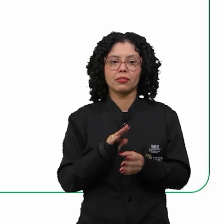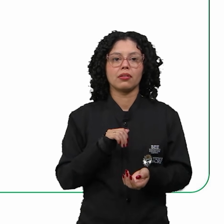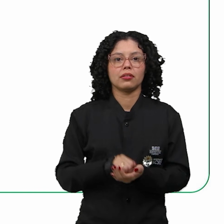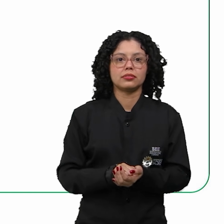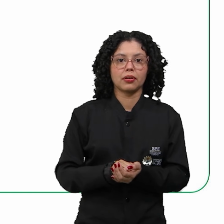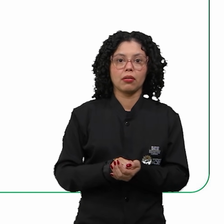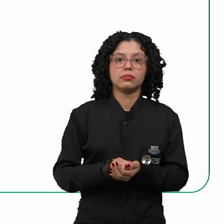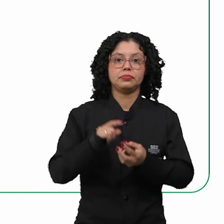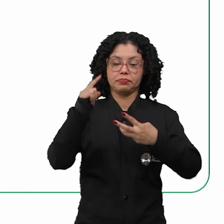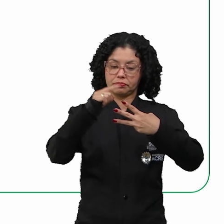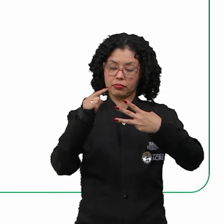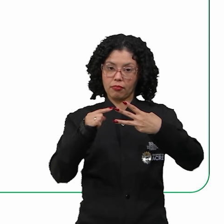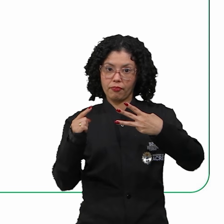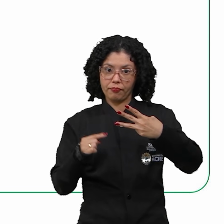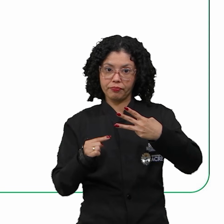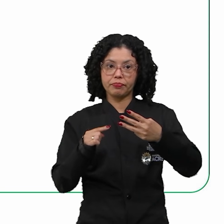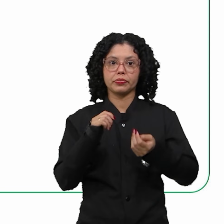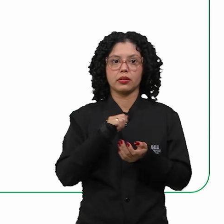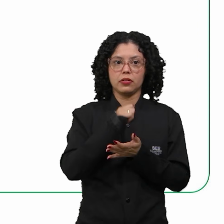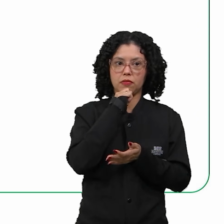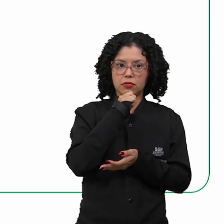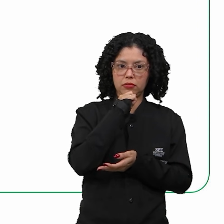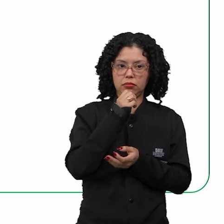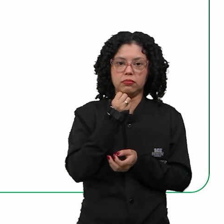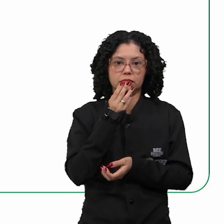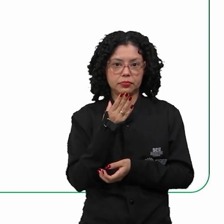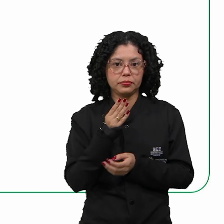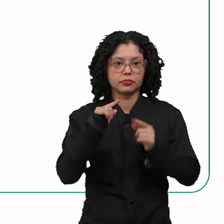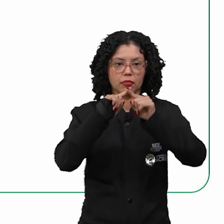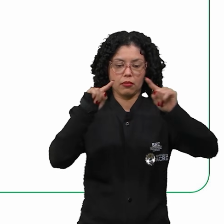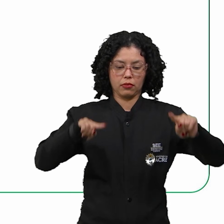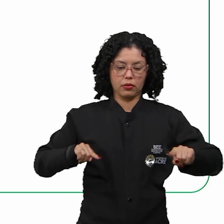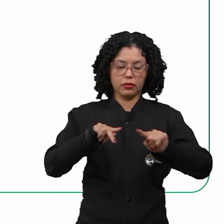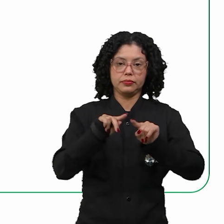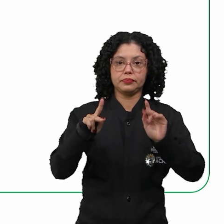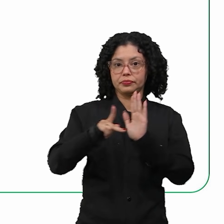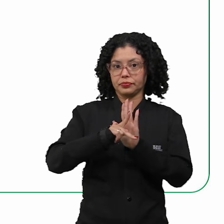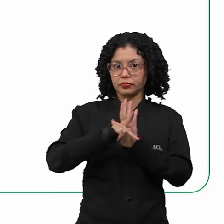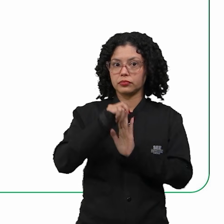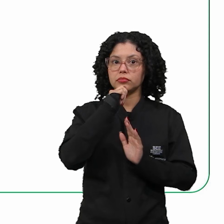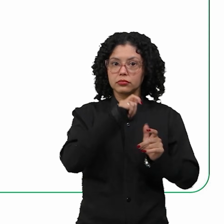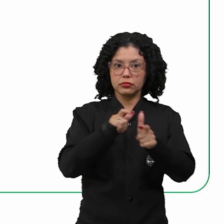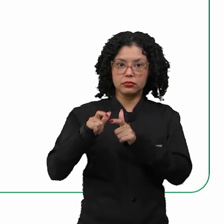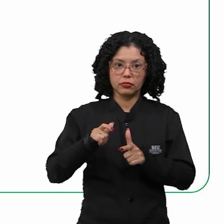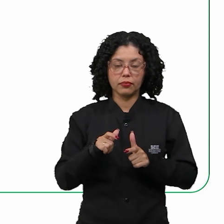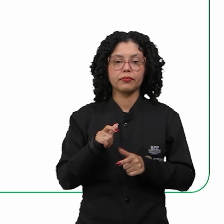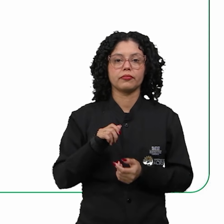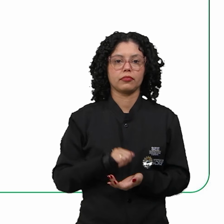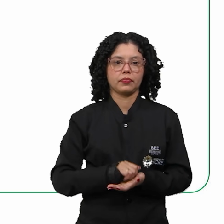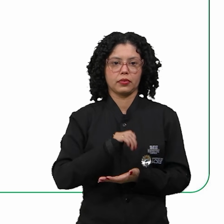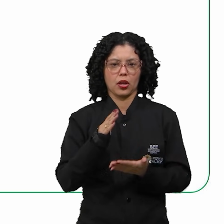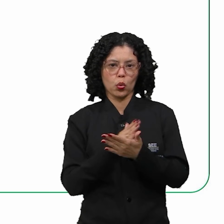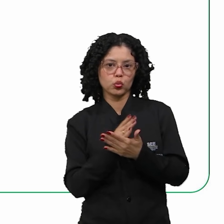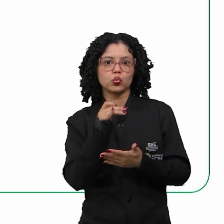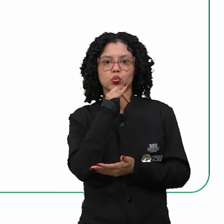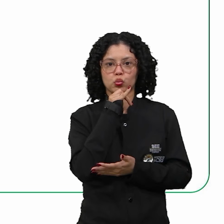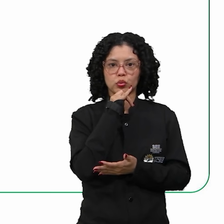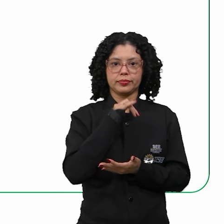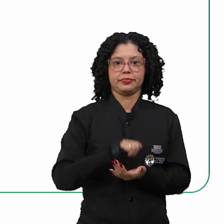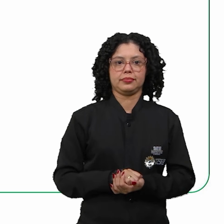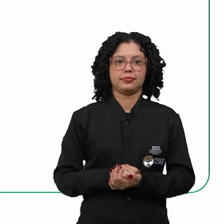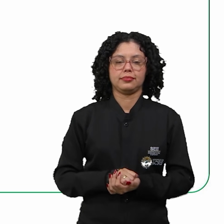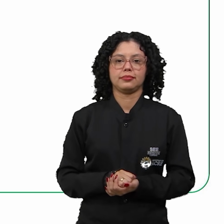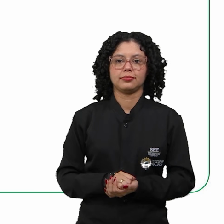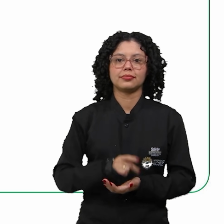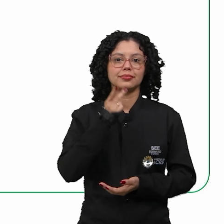formas tridimensionais com formatos bem definidos que ocupam lugar no espaço. Então nós temos aqui alguns exemplos.